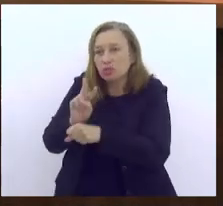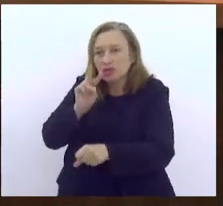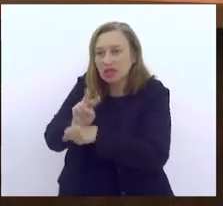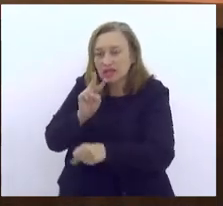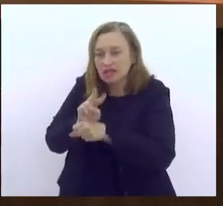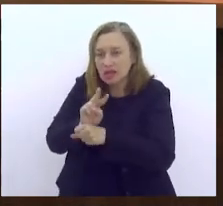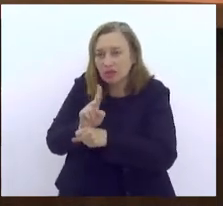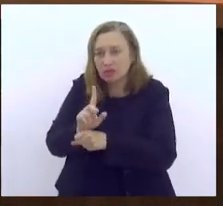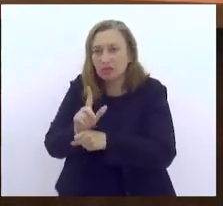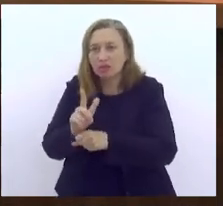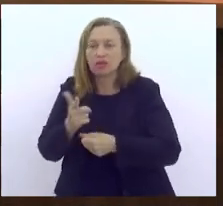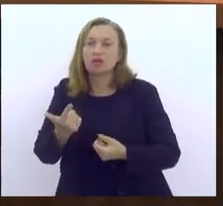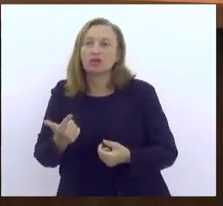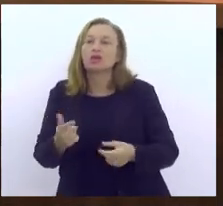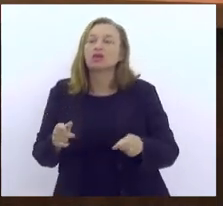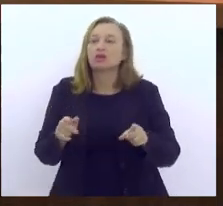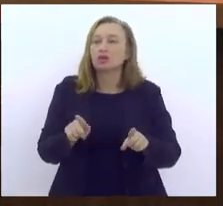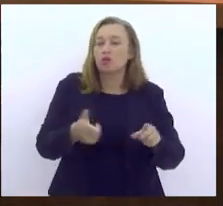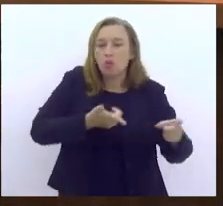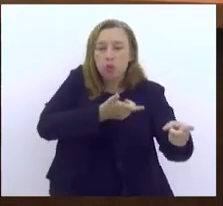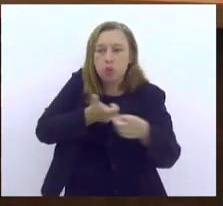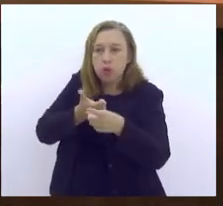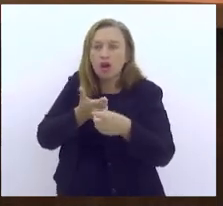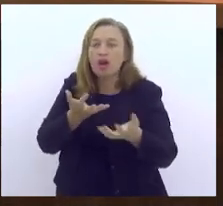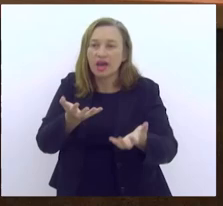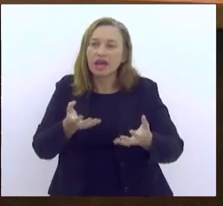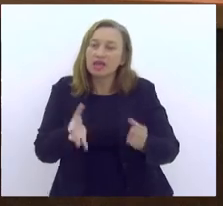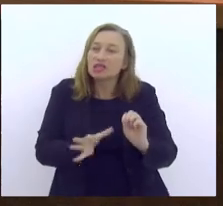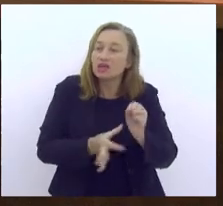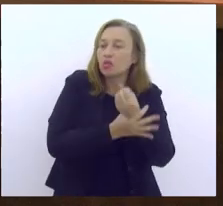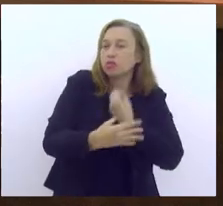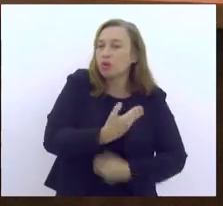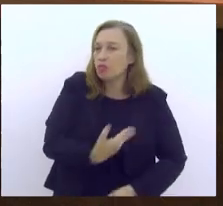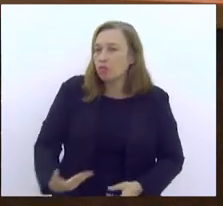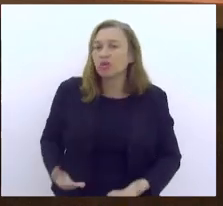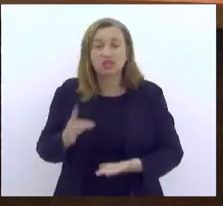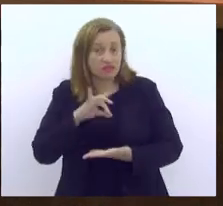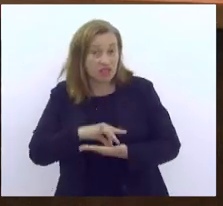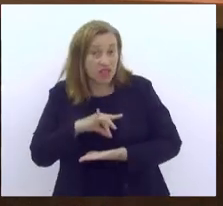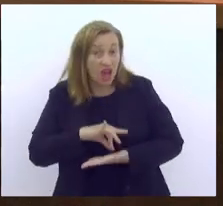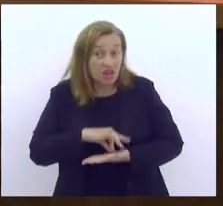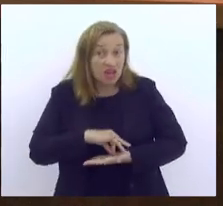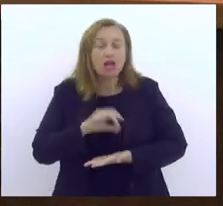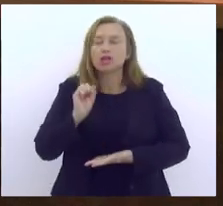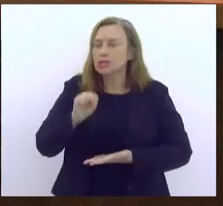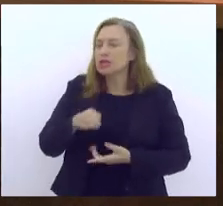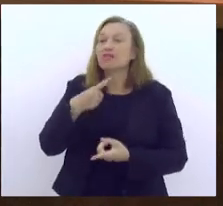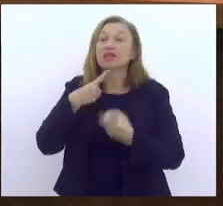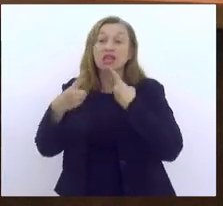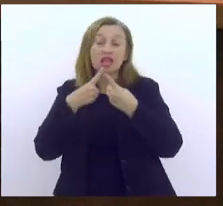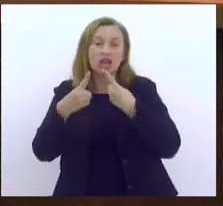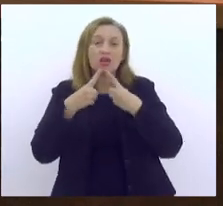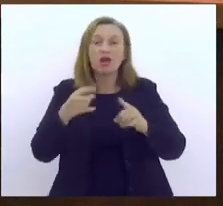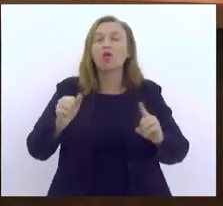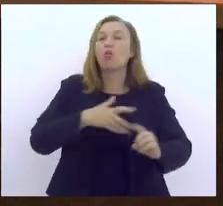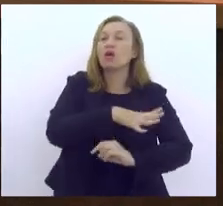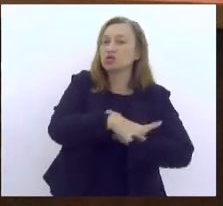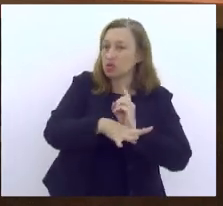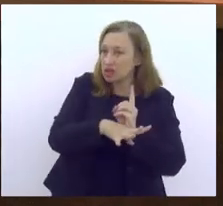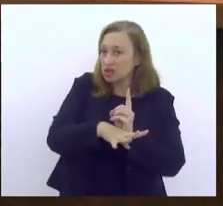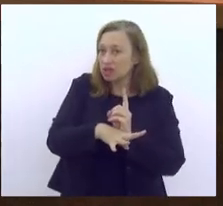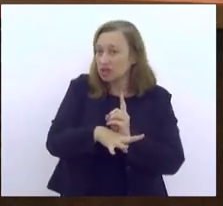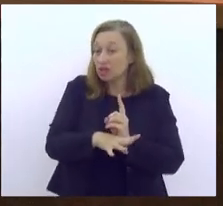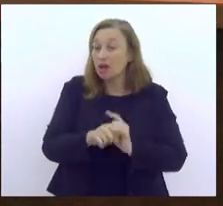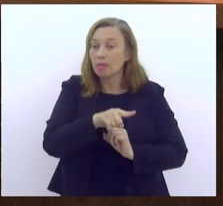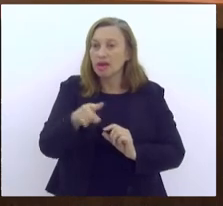Se a gente quer segurança pública de verdade, a gente sim vai ter que dialogar com a sociedade para que